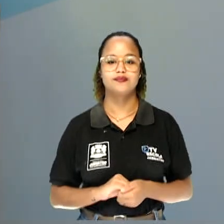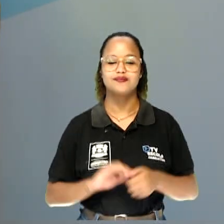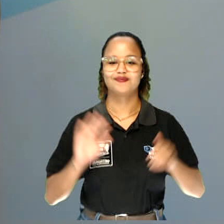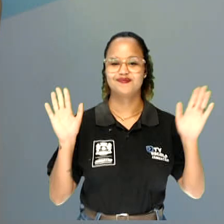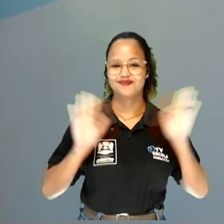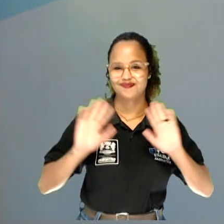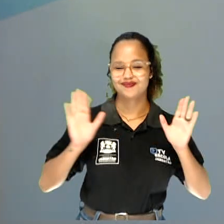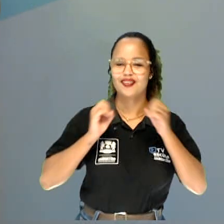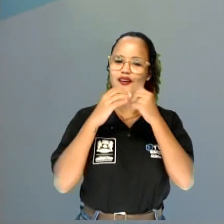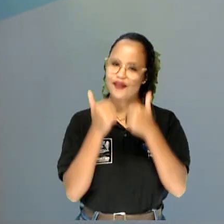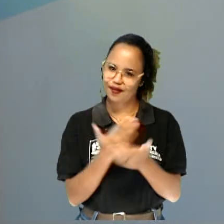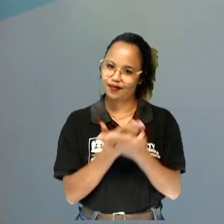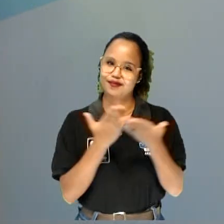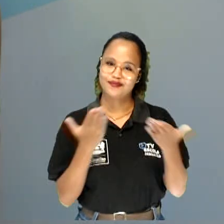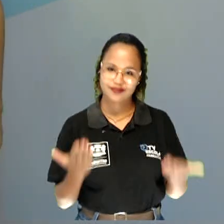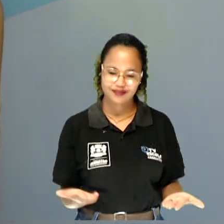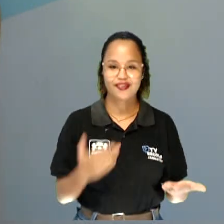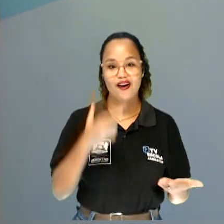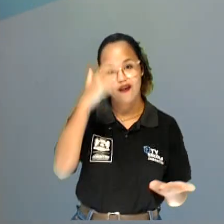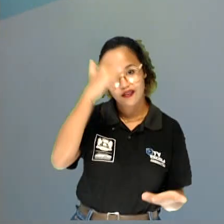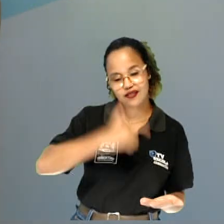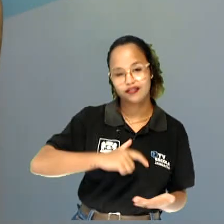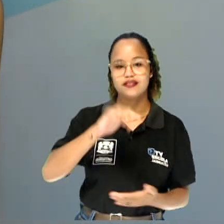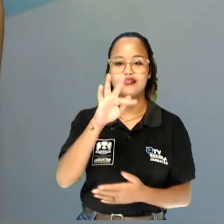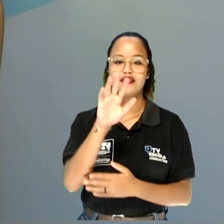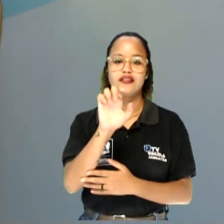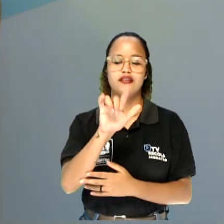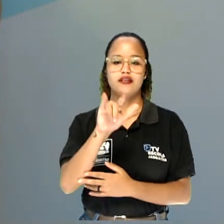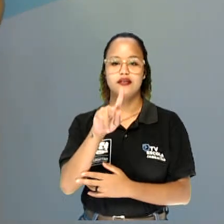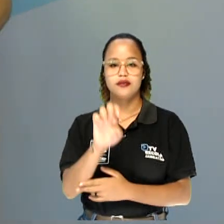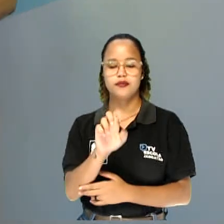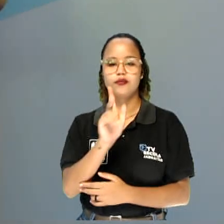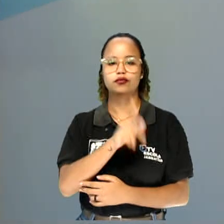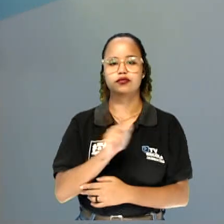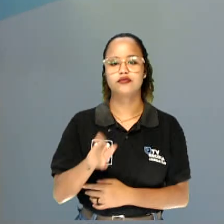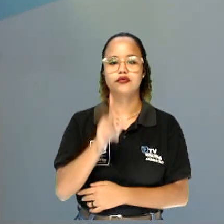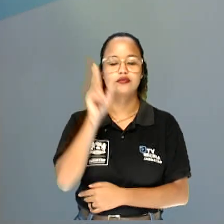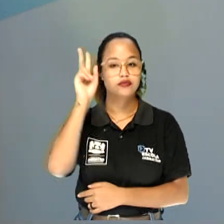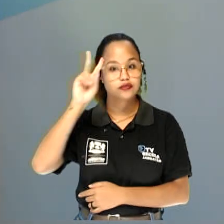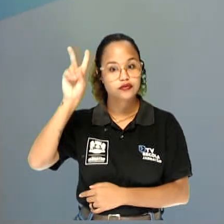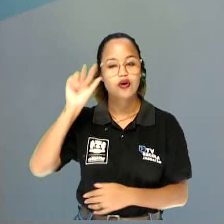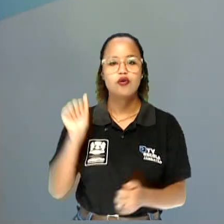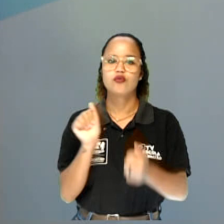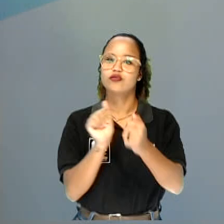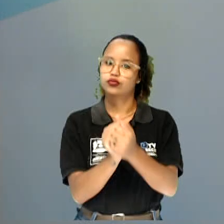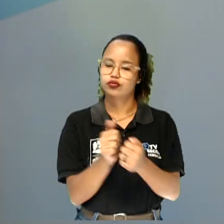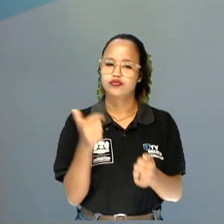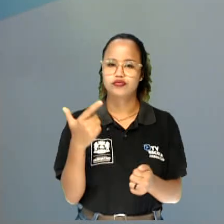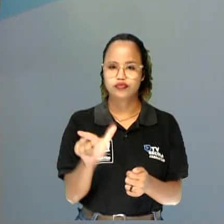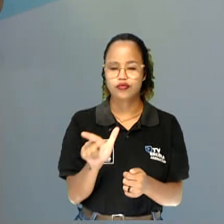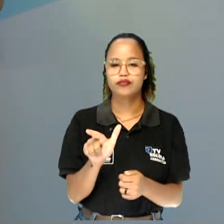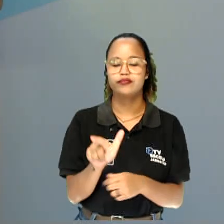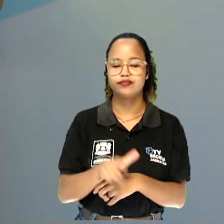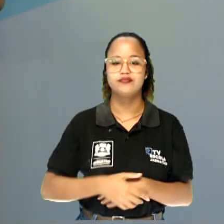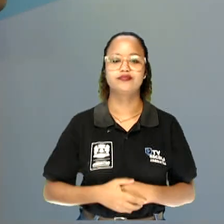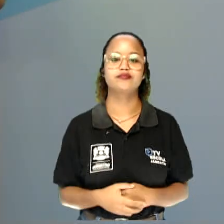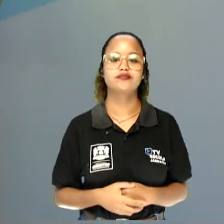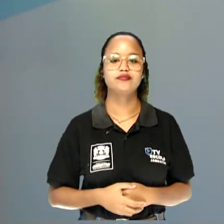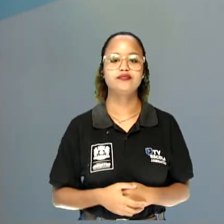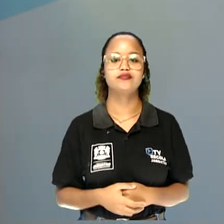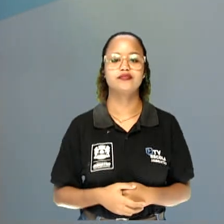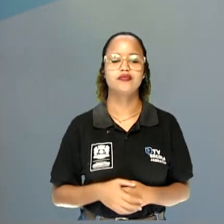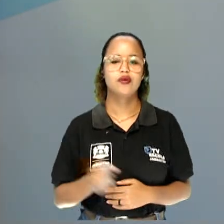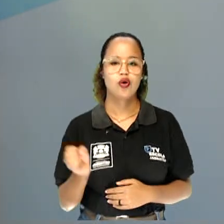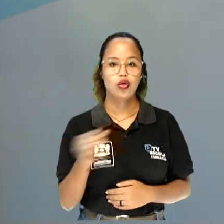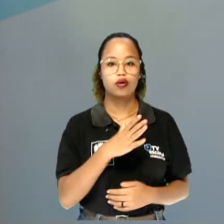Fala galera, tudo bem com vocês? Eu sou o Felipe Aretax, professor de História, e a gente está aqui juntos mais uma vez para uma